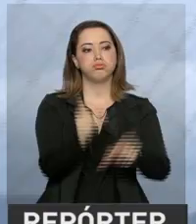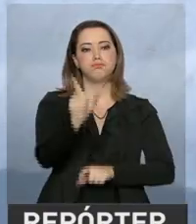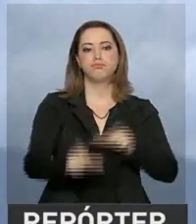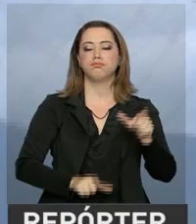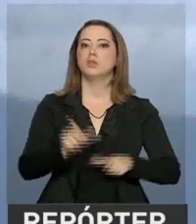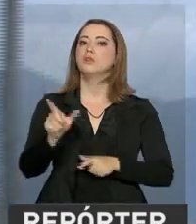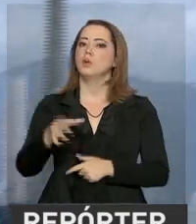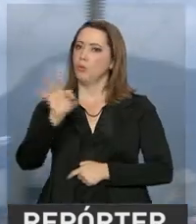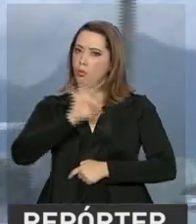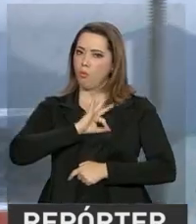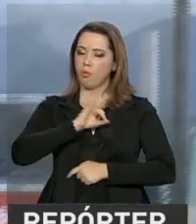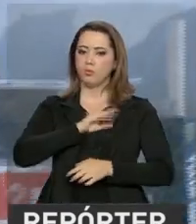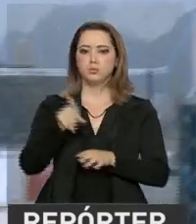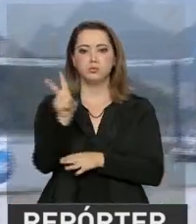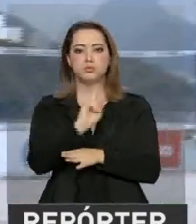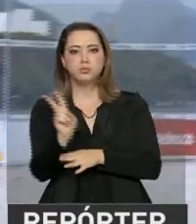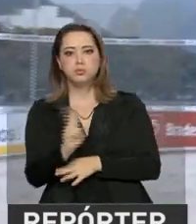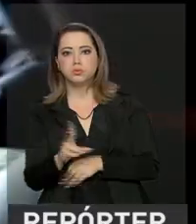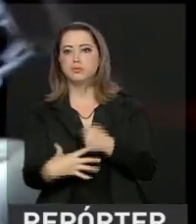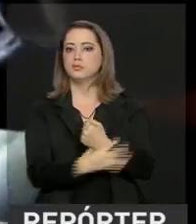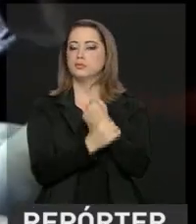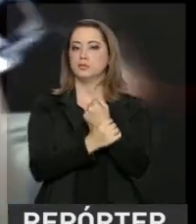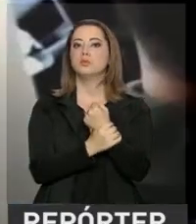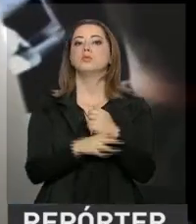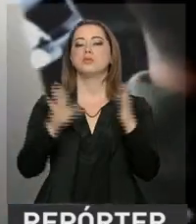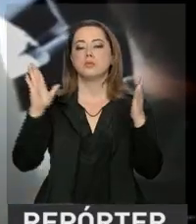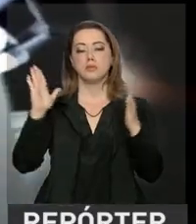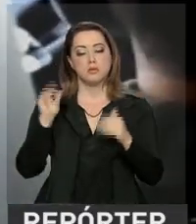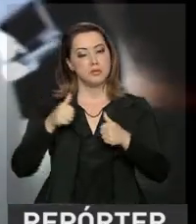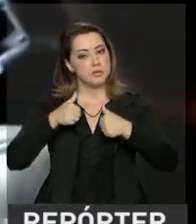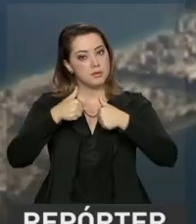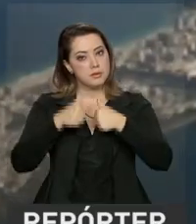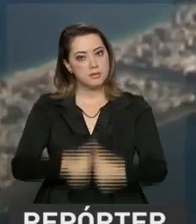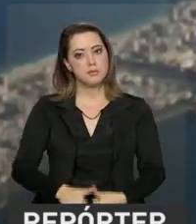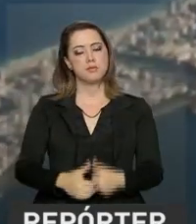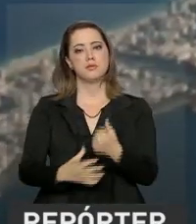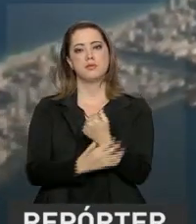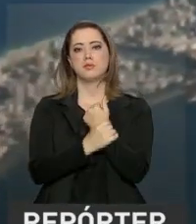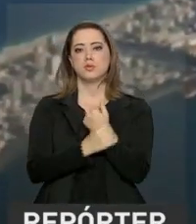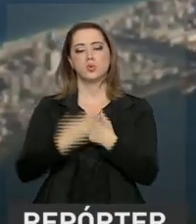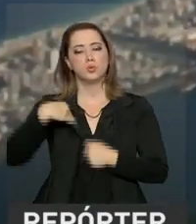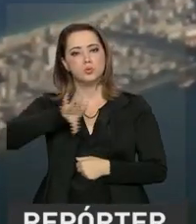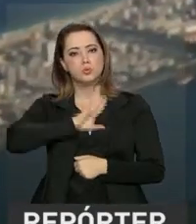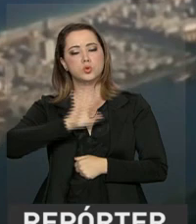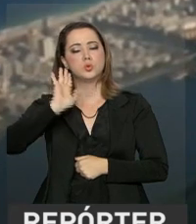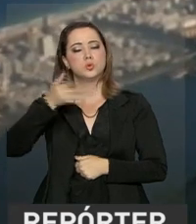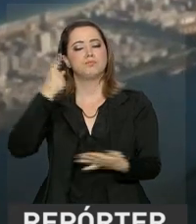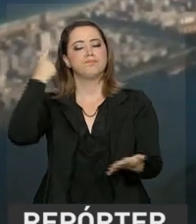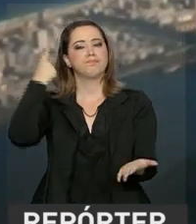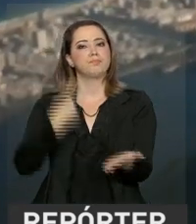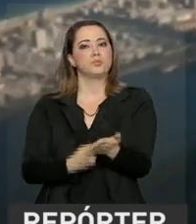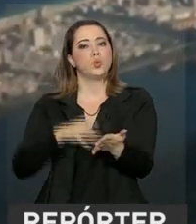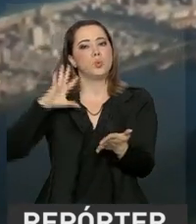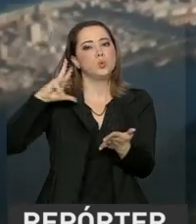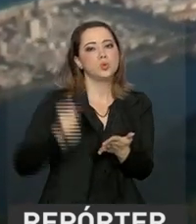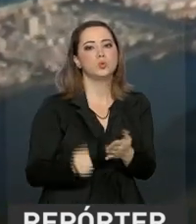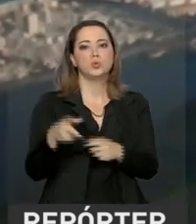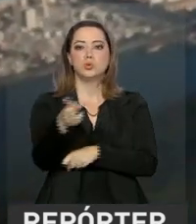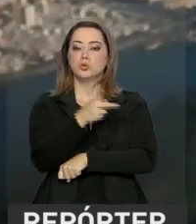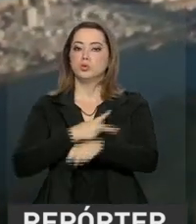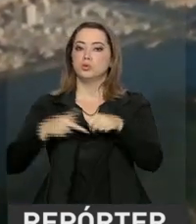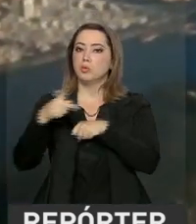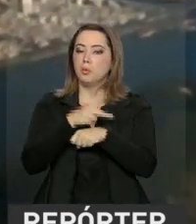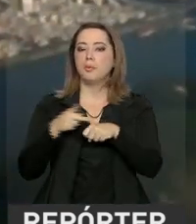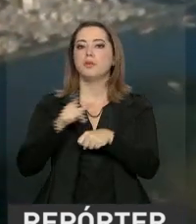Olímpico está absolutamente seguro nós cumprimos tudo que qualquer país mais